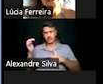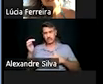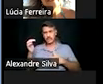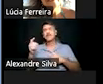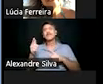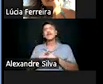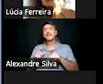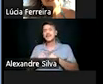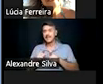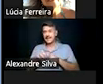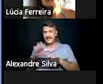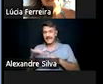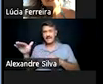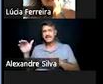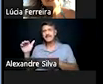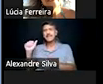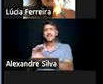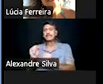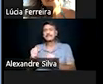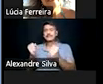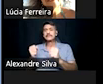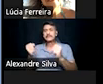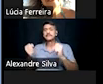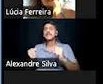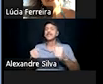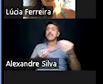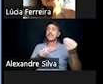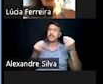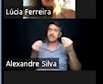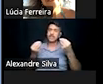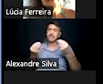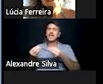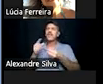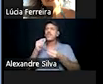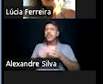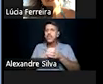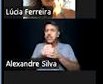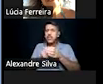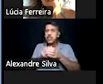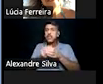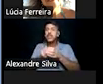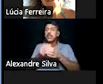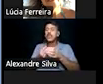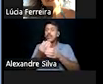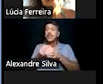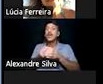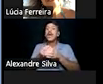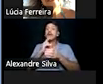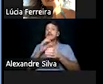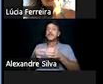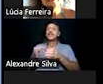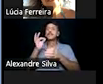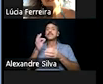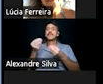tem criança muito rebelde, muito nervosa, é dada uma infusão com essa tartaruga fóssil